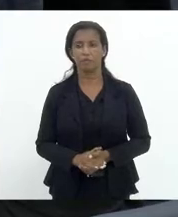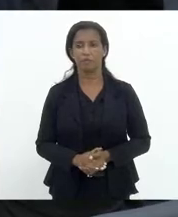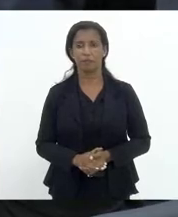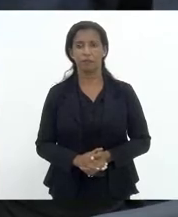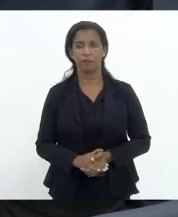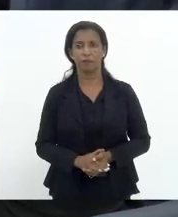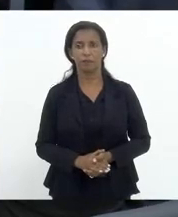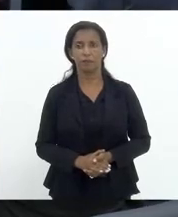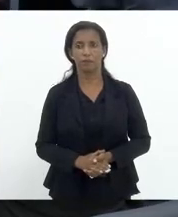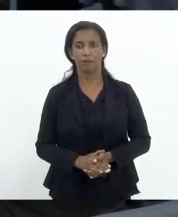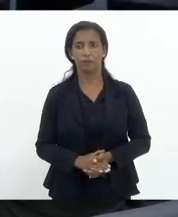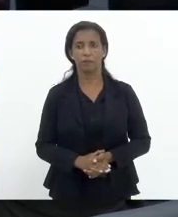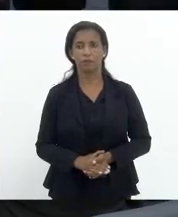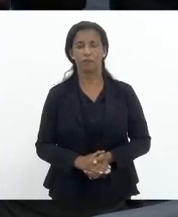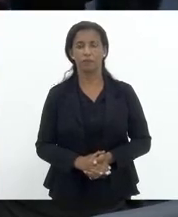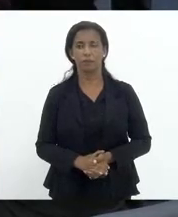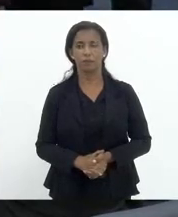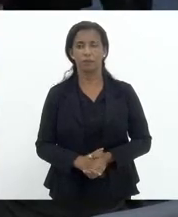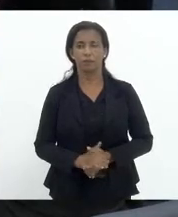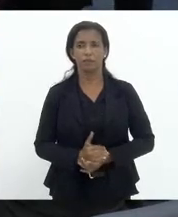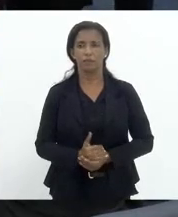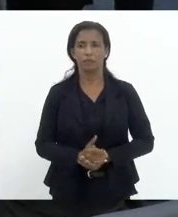E aí